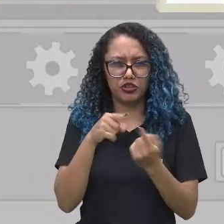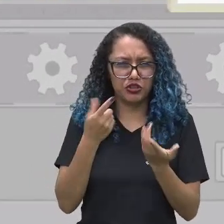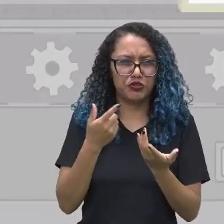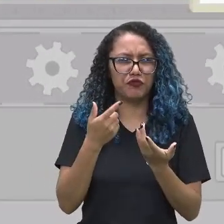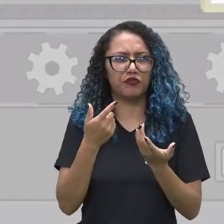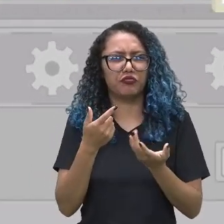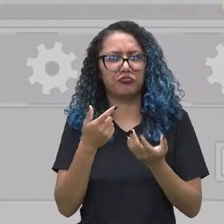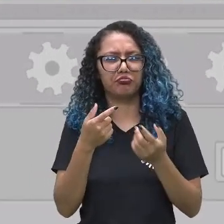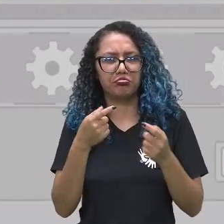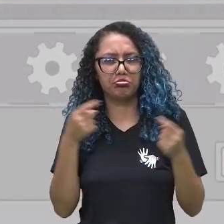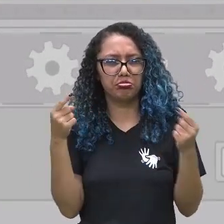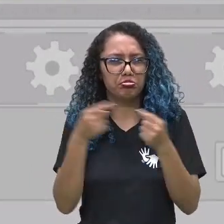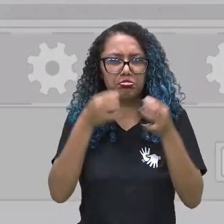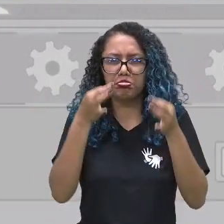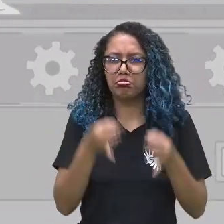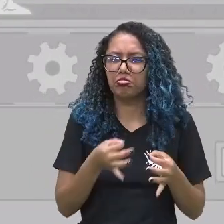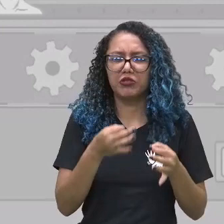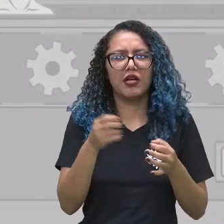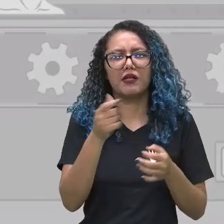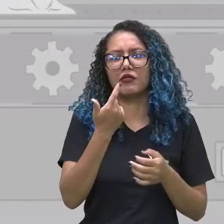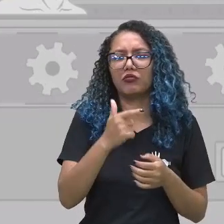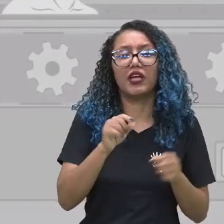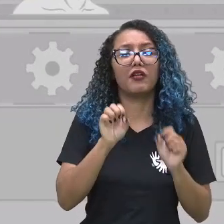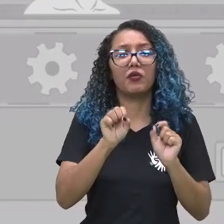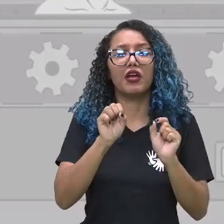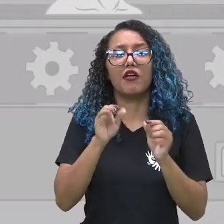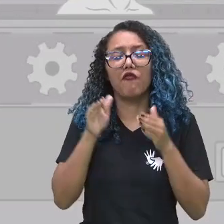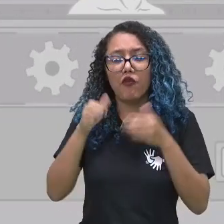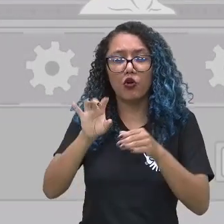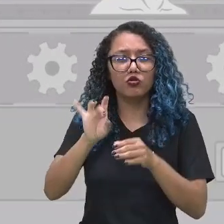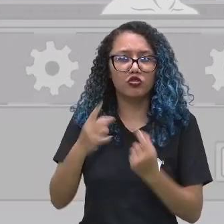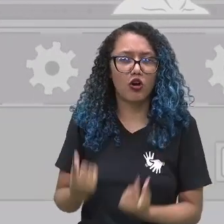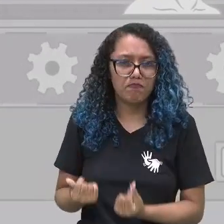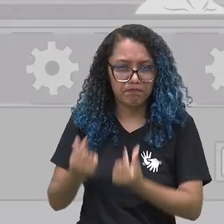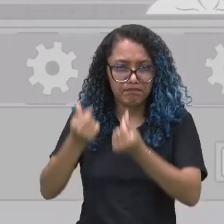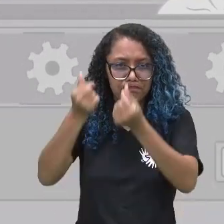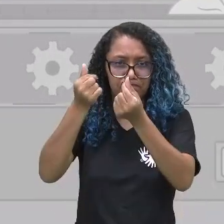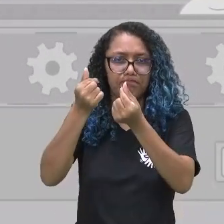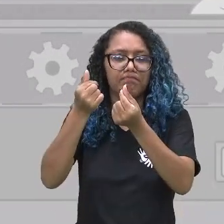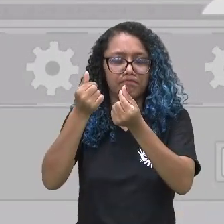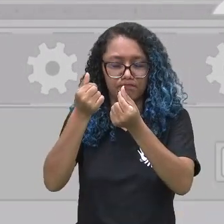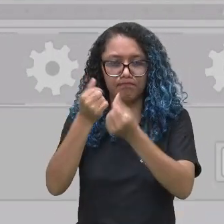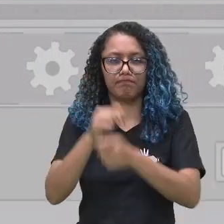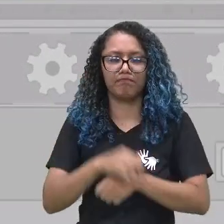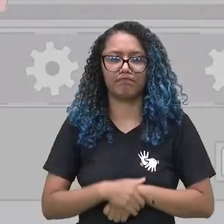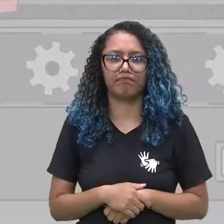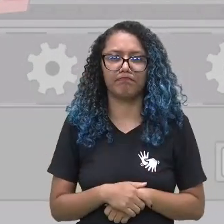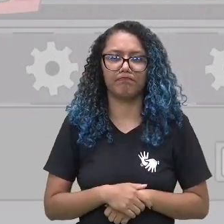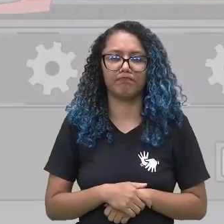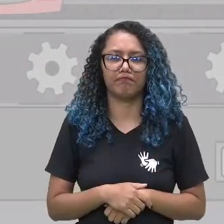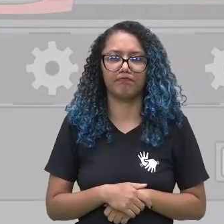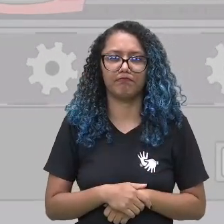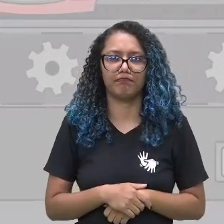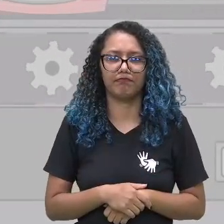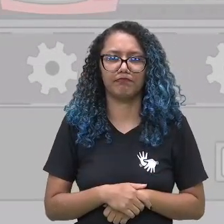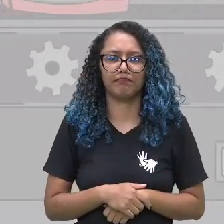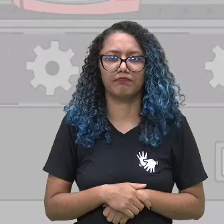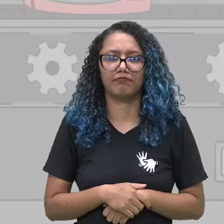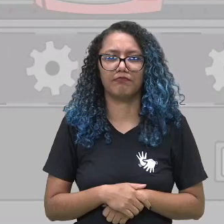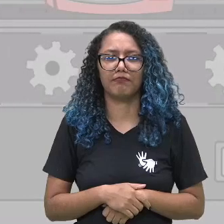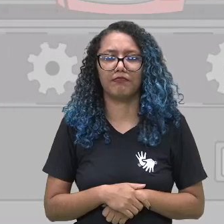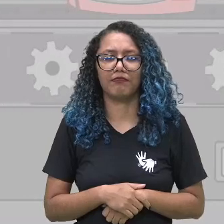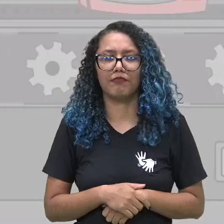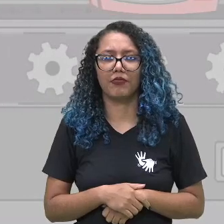mas o lucro. A cultura de massa não é produzida, mas